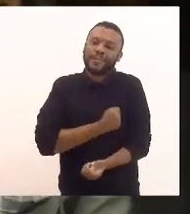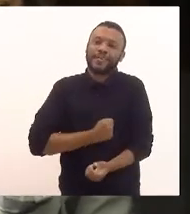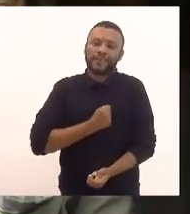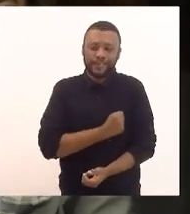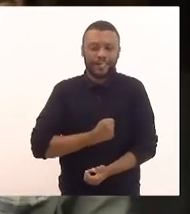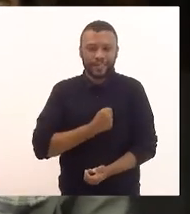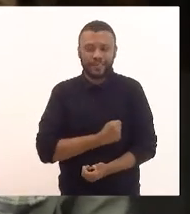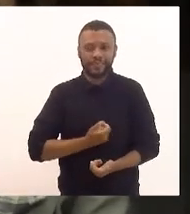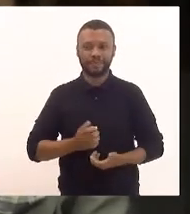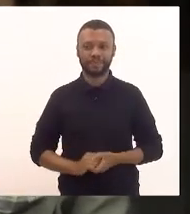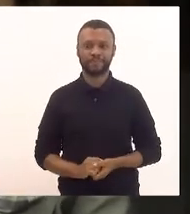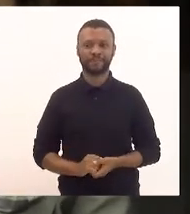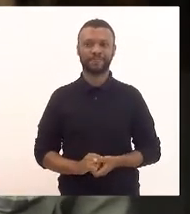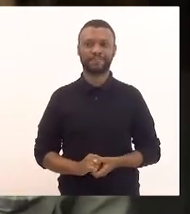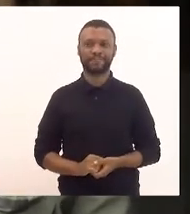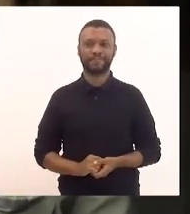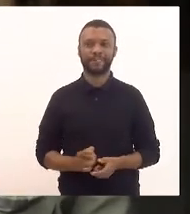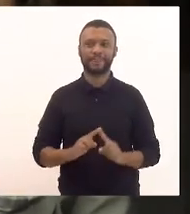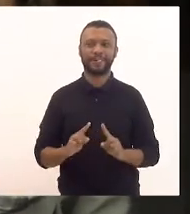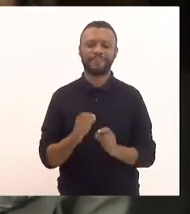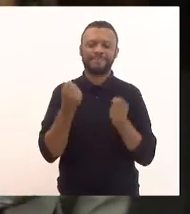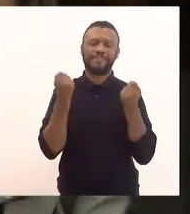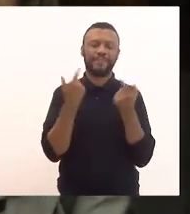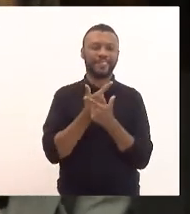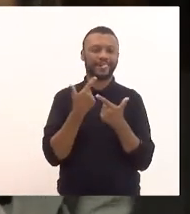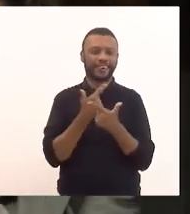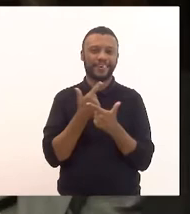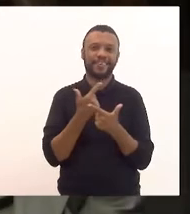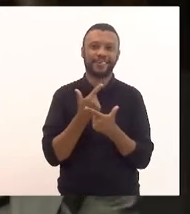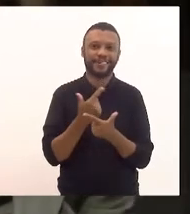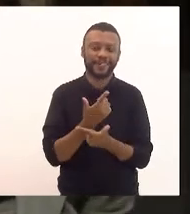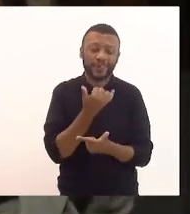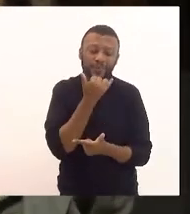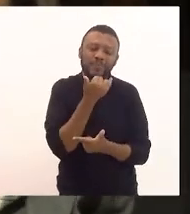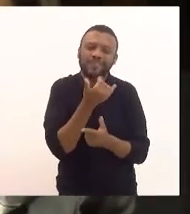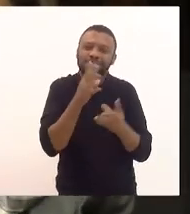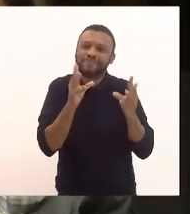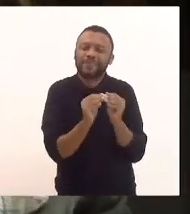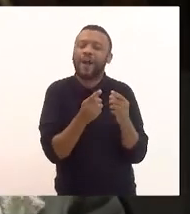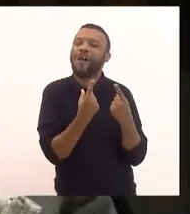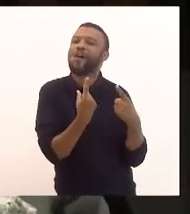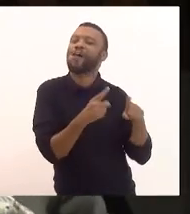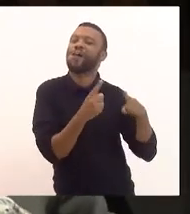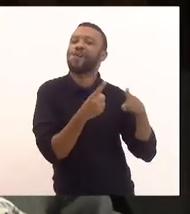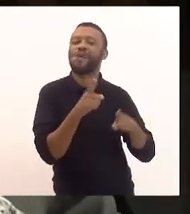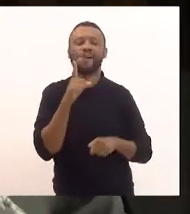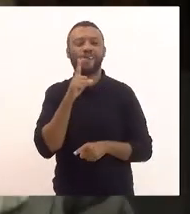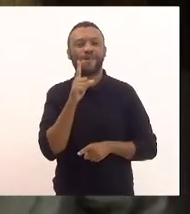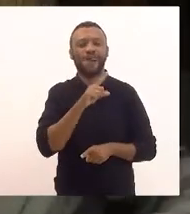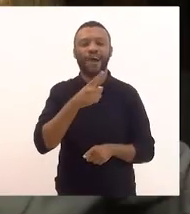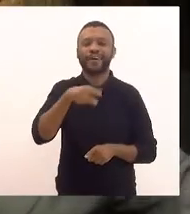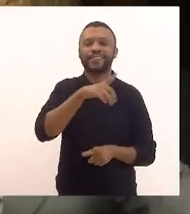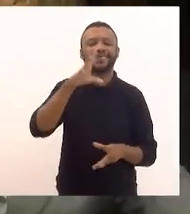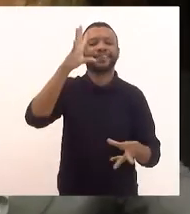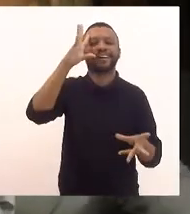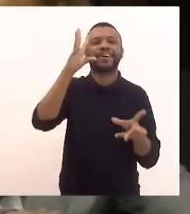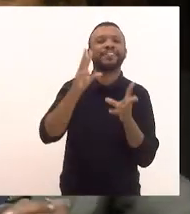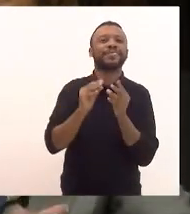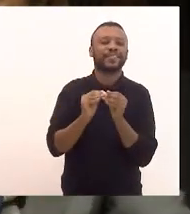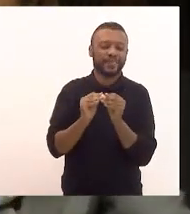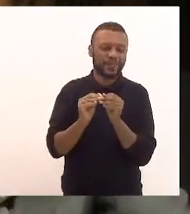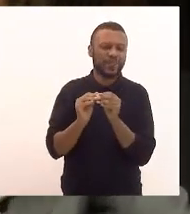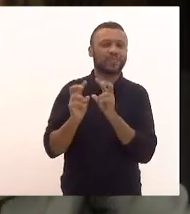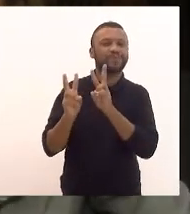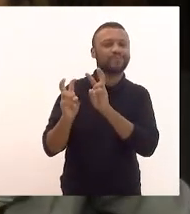é mas só só uma pequena provocação Eles já entenderam do que se trata